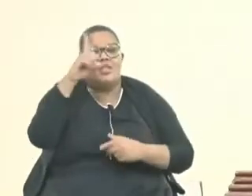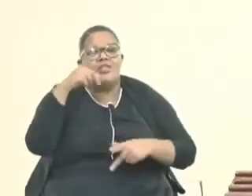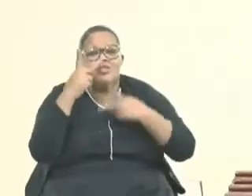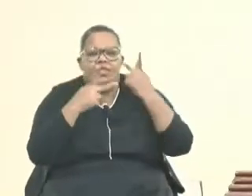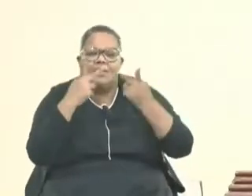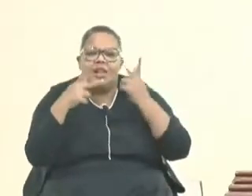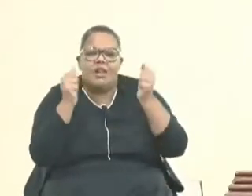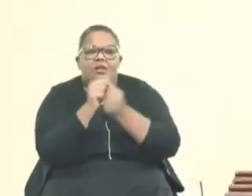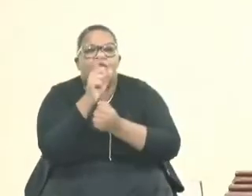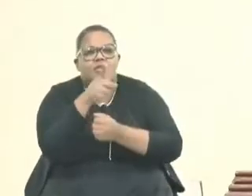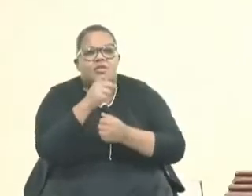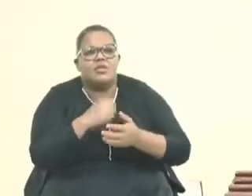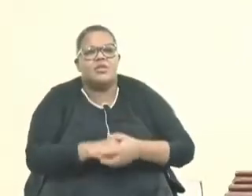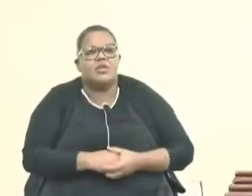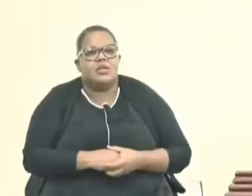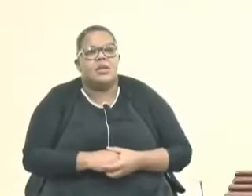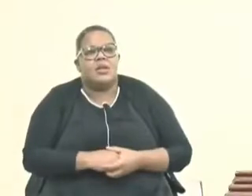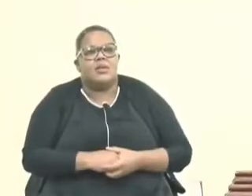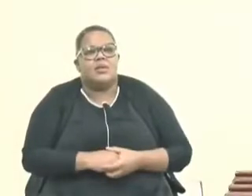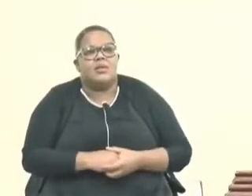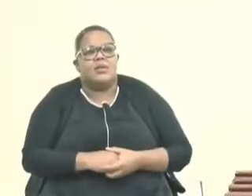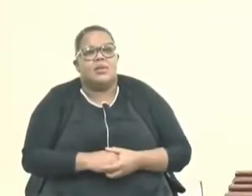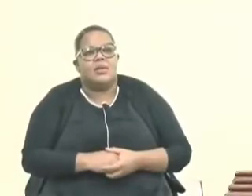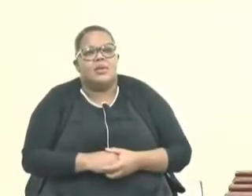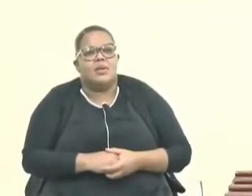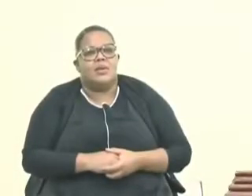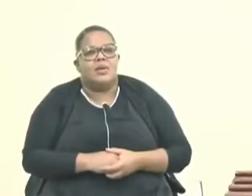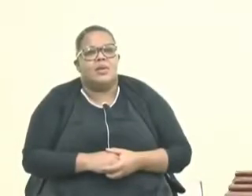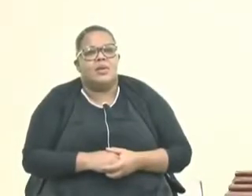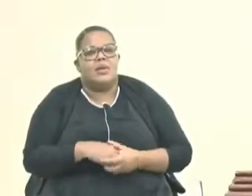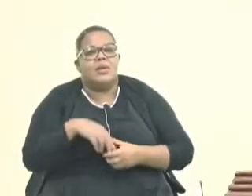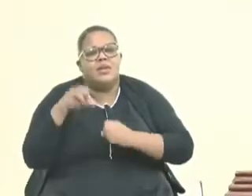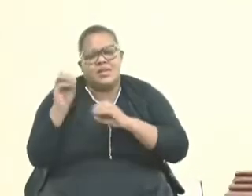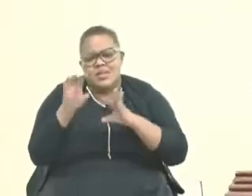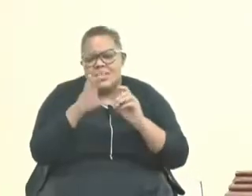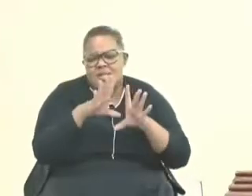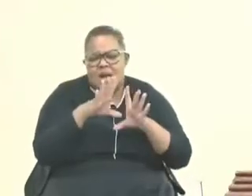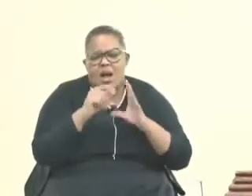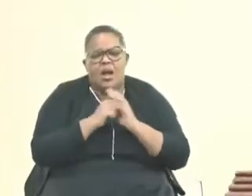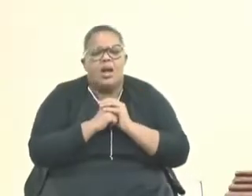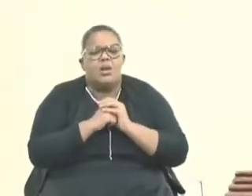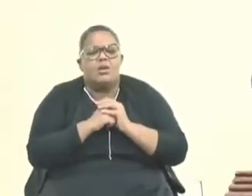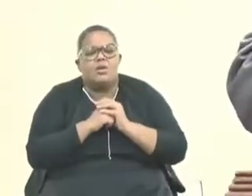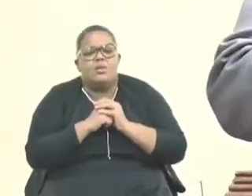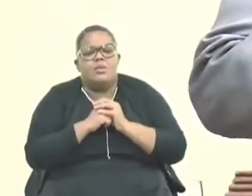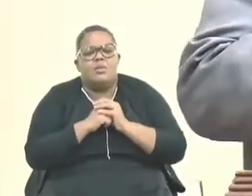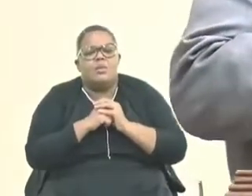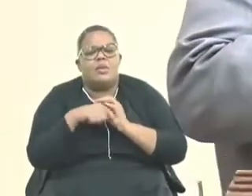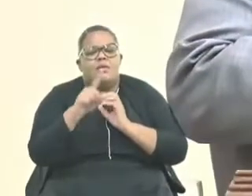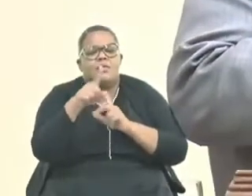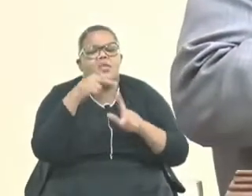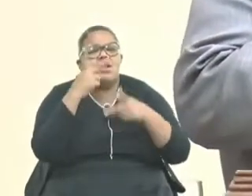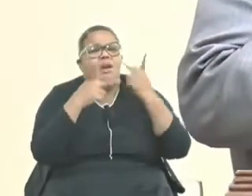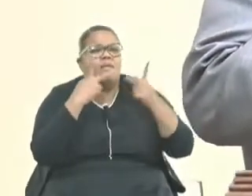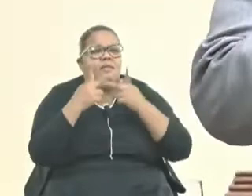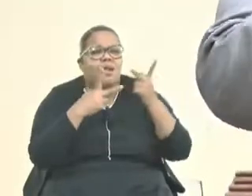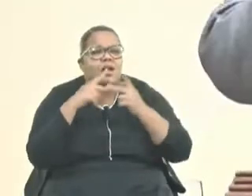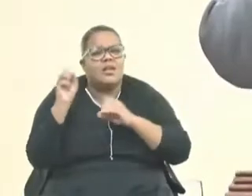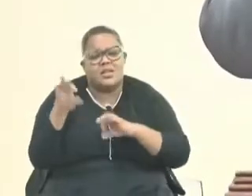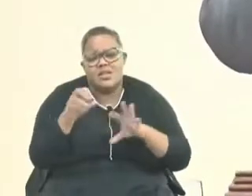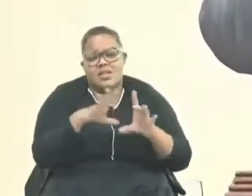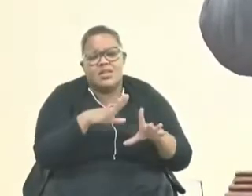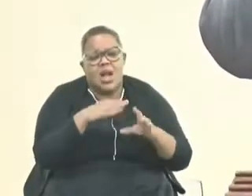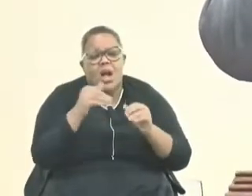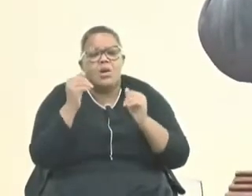com você e vou cabe a mente te ensinar a ouvir Deus falar Cabe a mim ensinar você conversar com